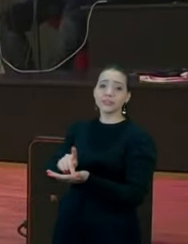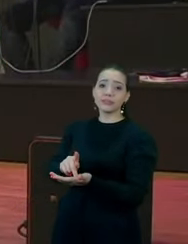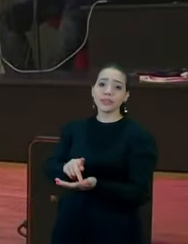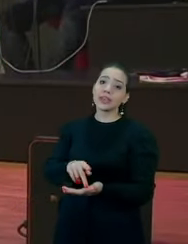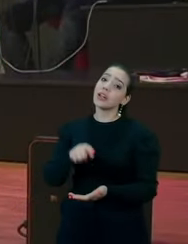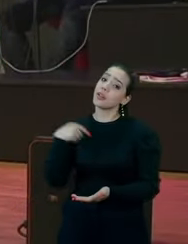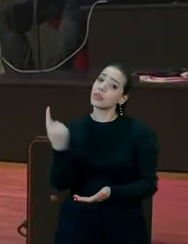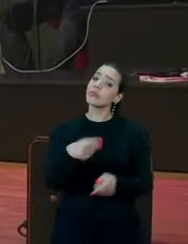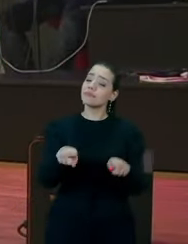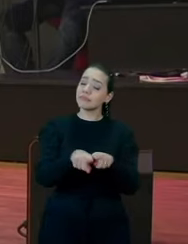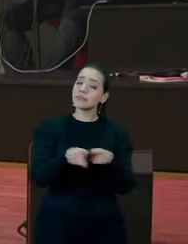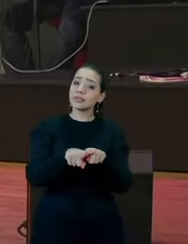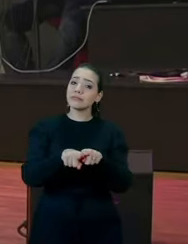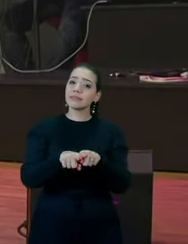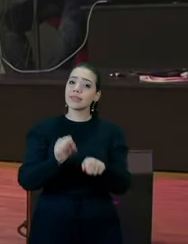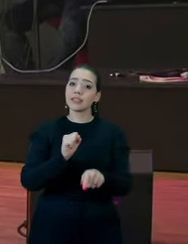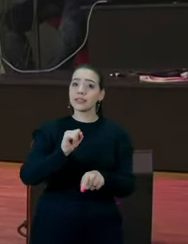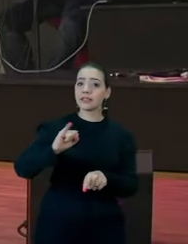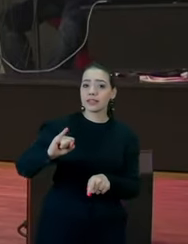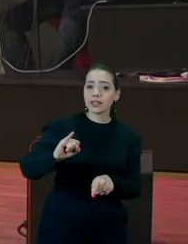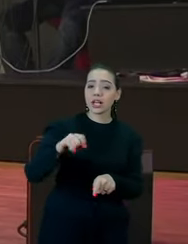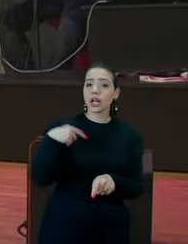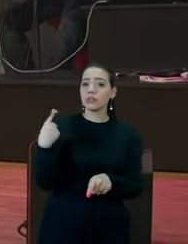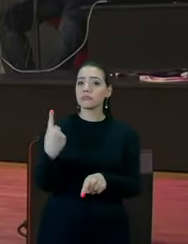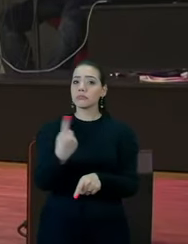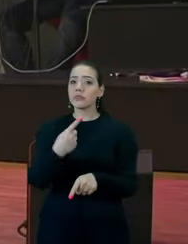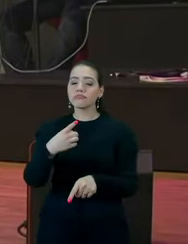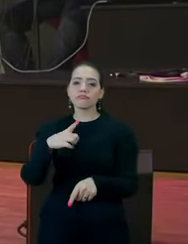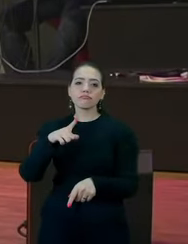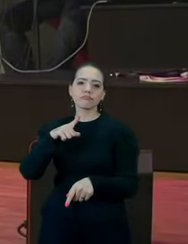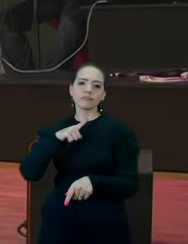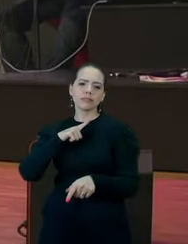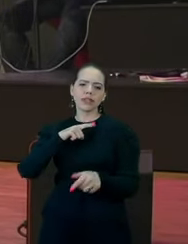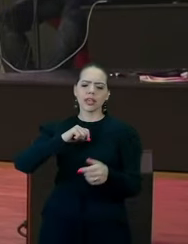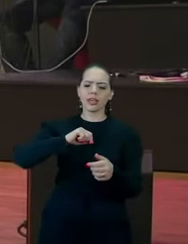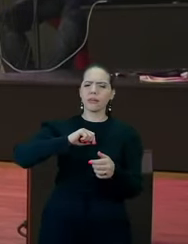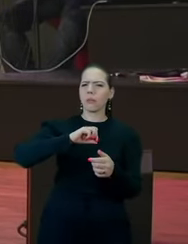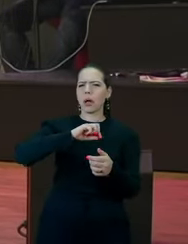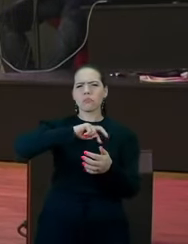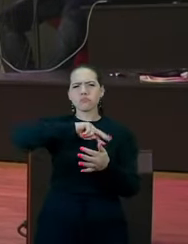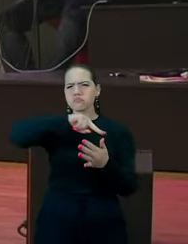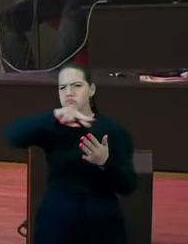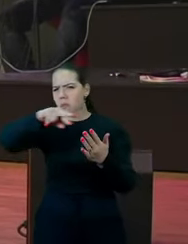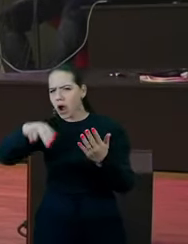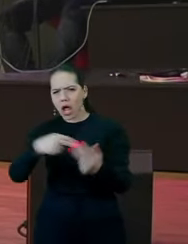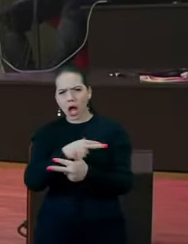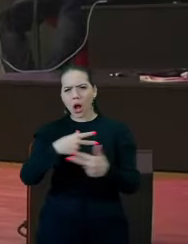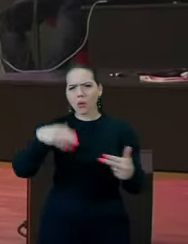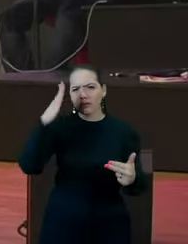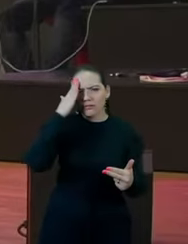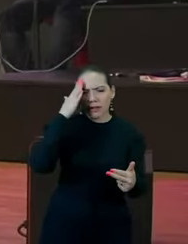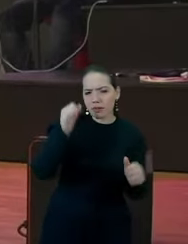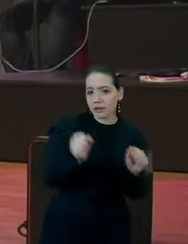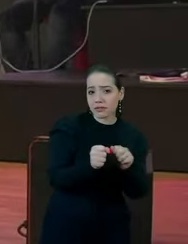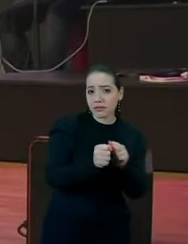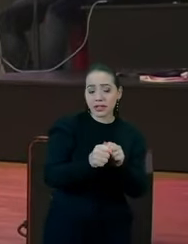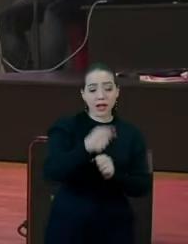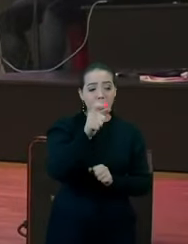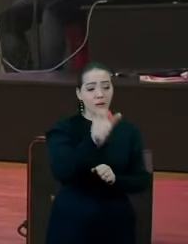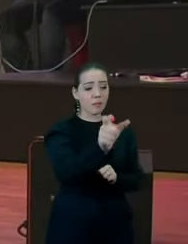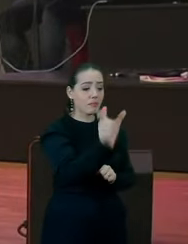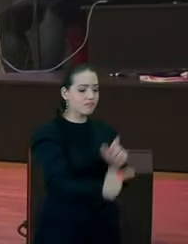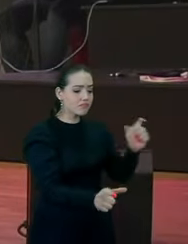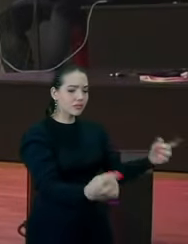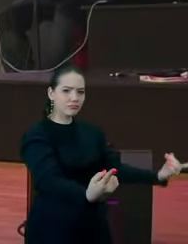recuperada é essa aqui. Ó, é assim, gente. É a conexão com Deus.